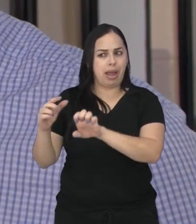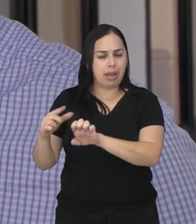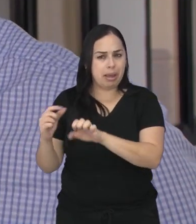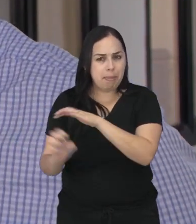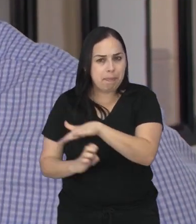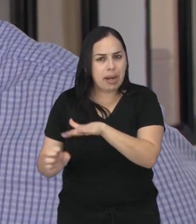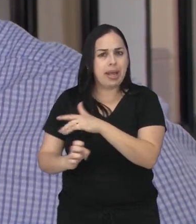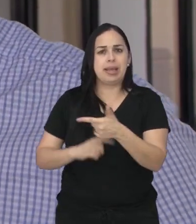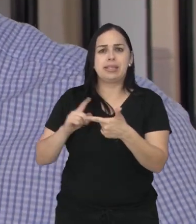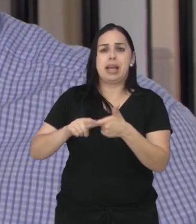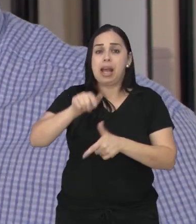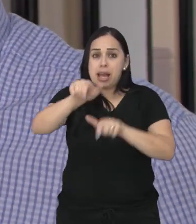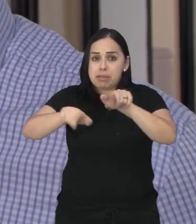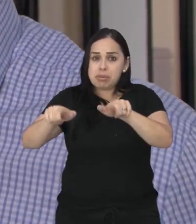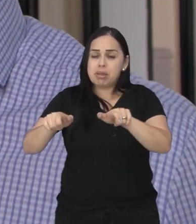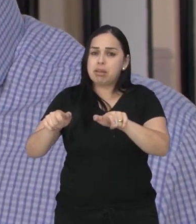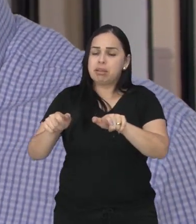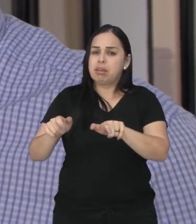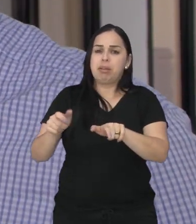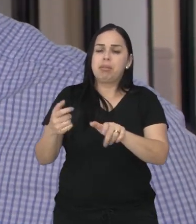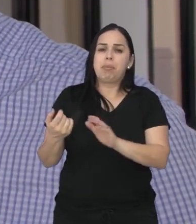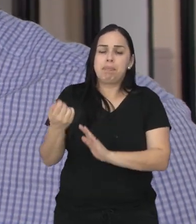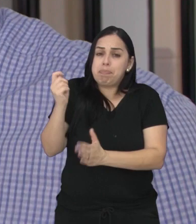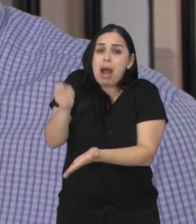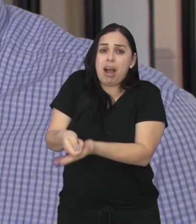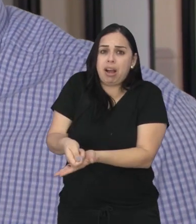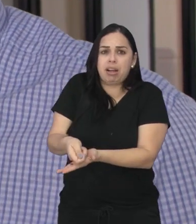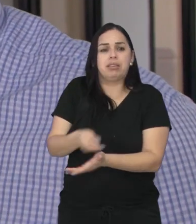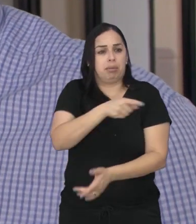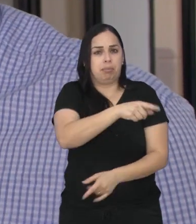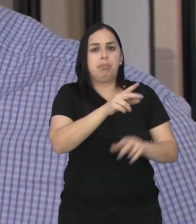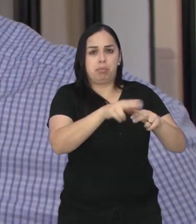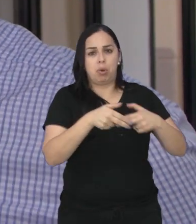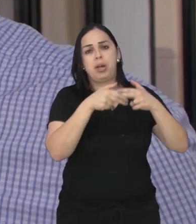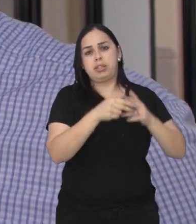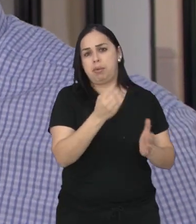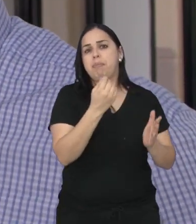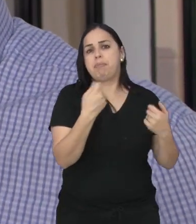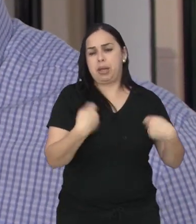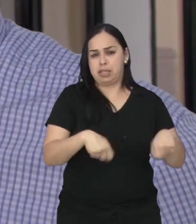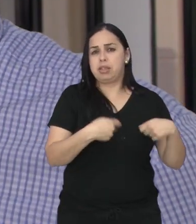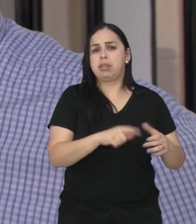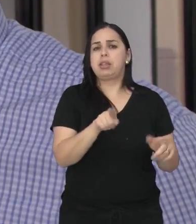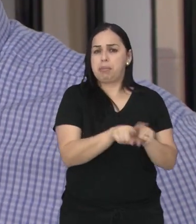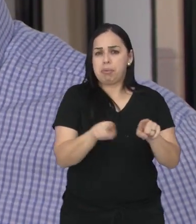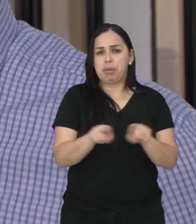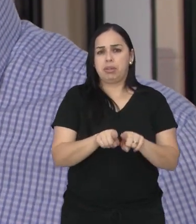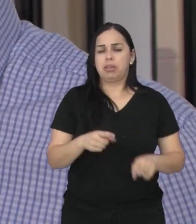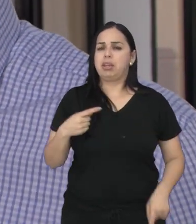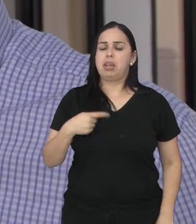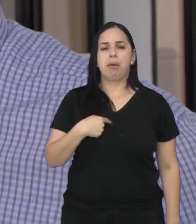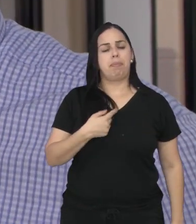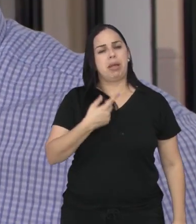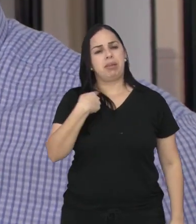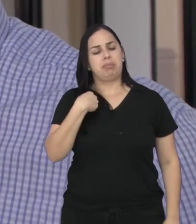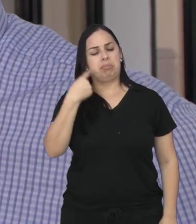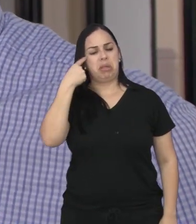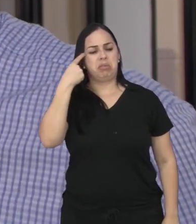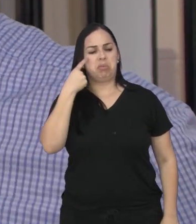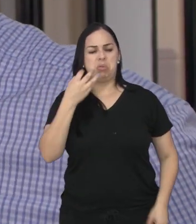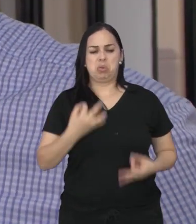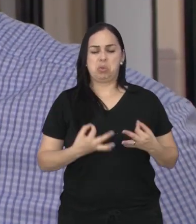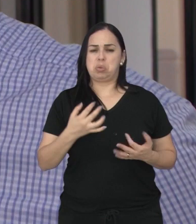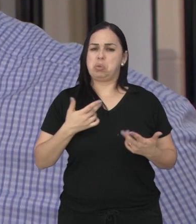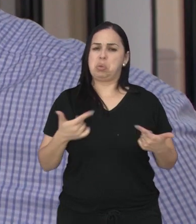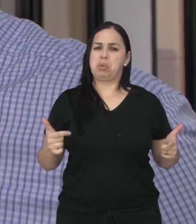que o empreendedor, o trabalhador, o cidadão josense, evidentemente não tinham. Eles têm que arcar com este custo, o custo do imposto. E